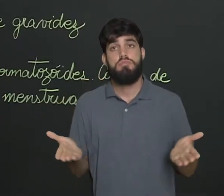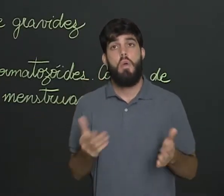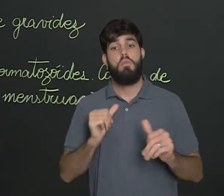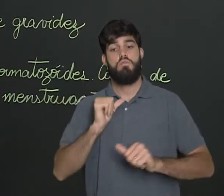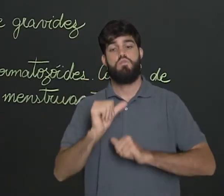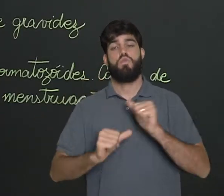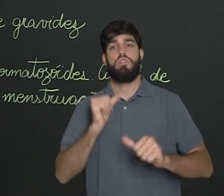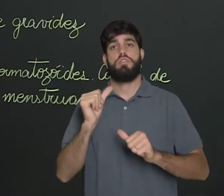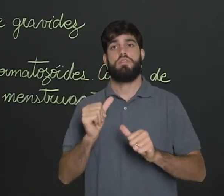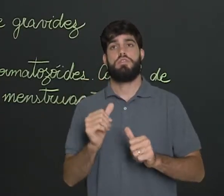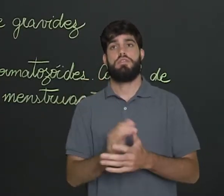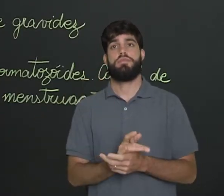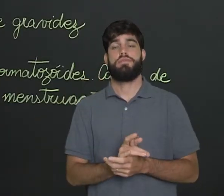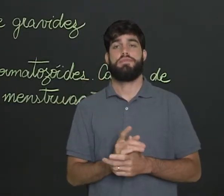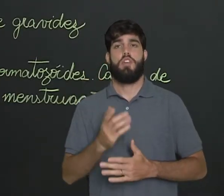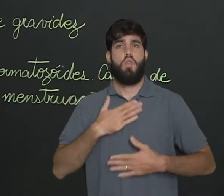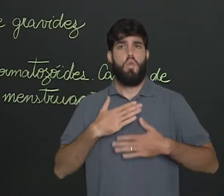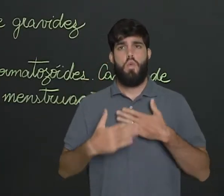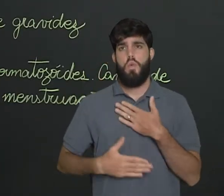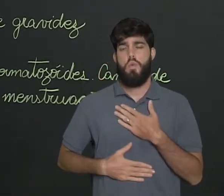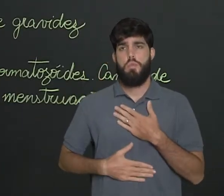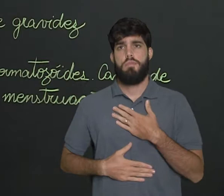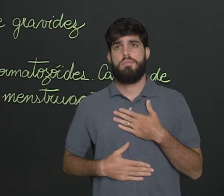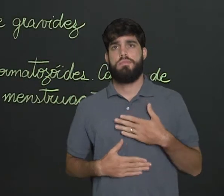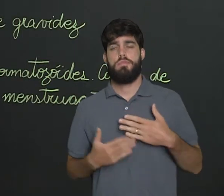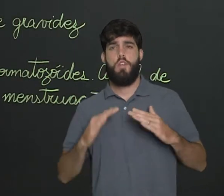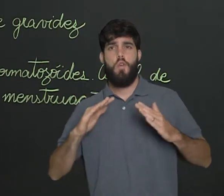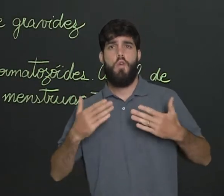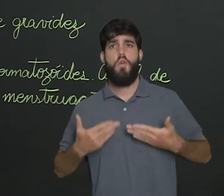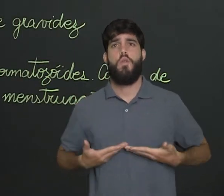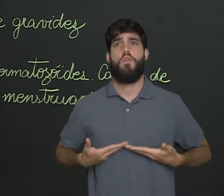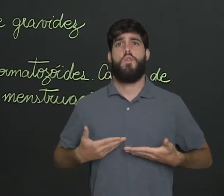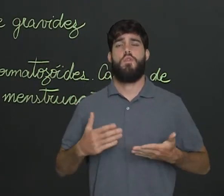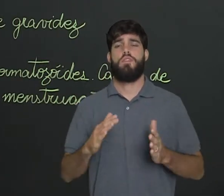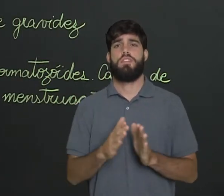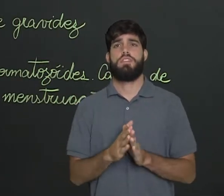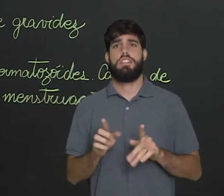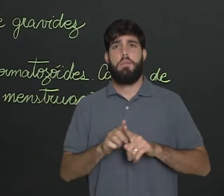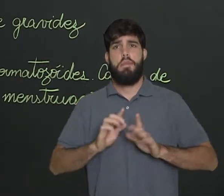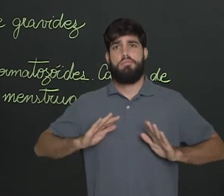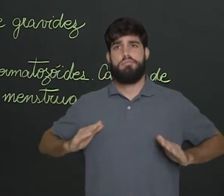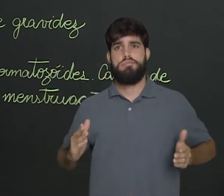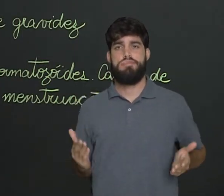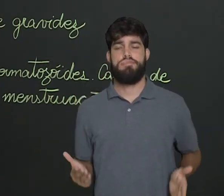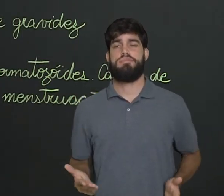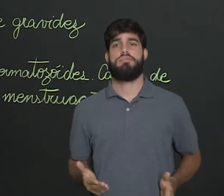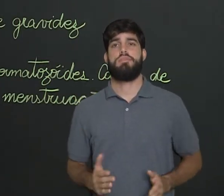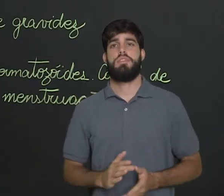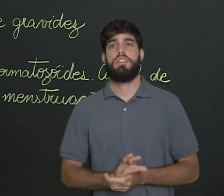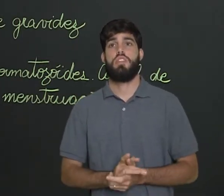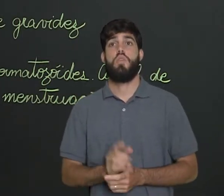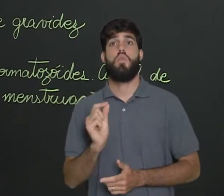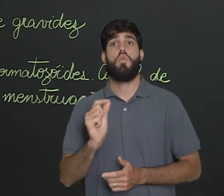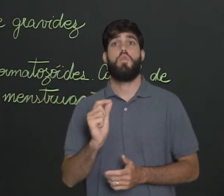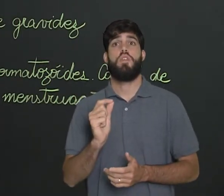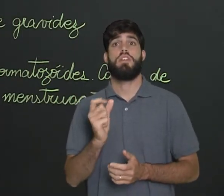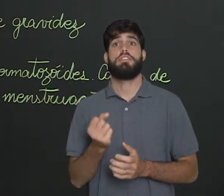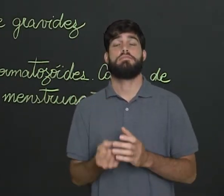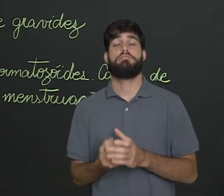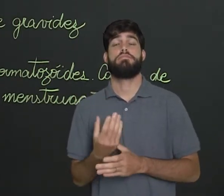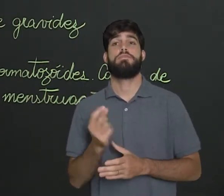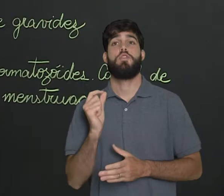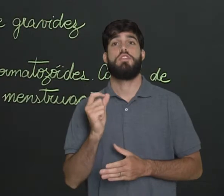promoveu essas mudanças. Mudanças na forma do corpo, são curvas, são seios e o que aparece também? A